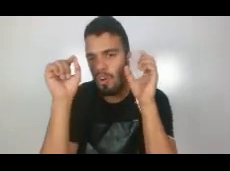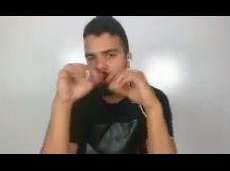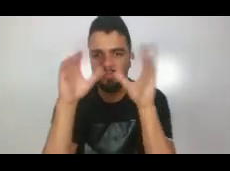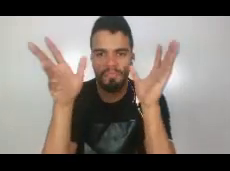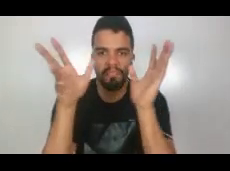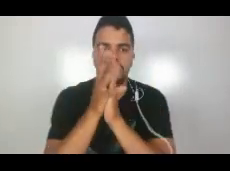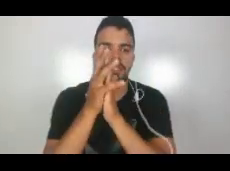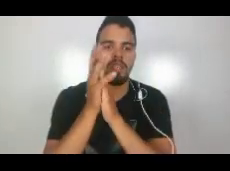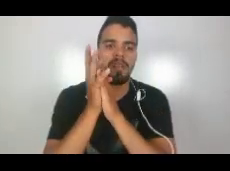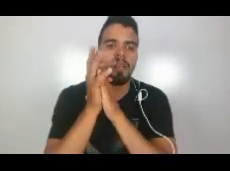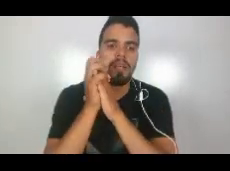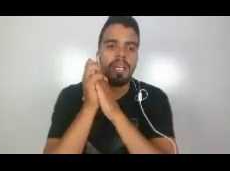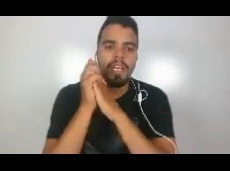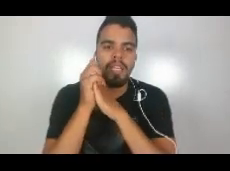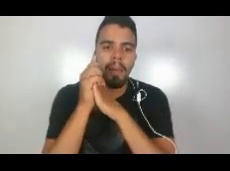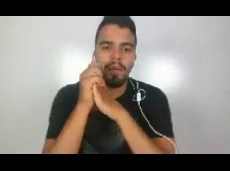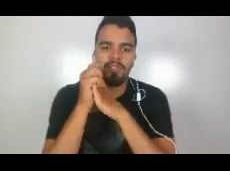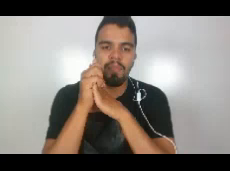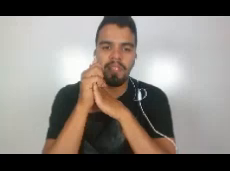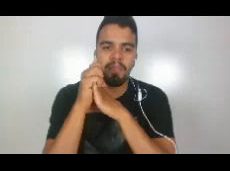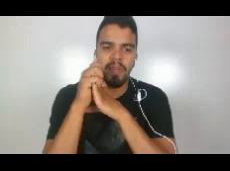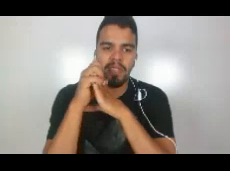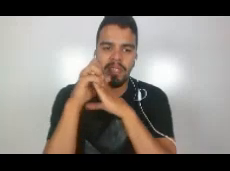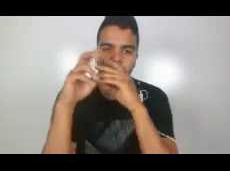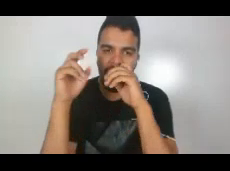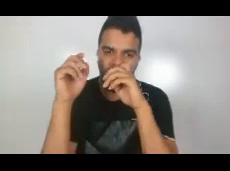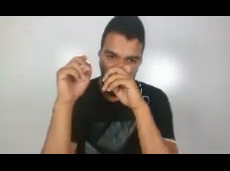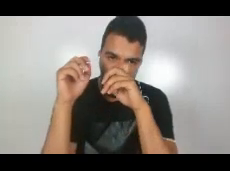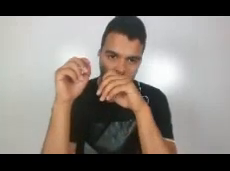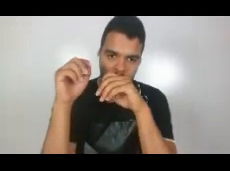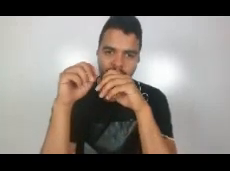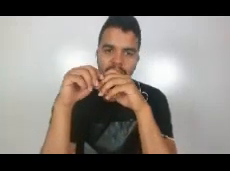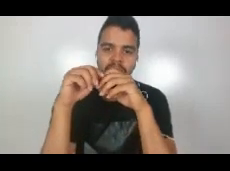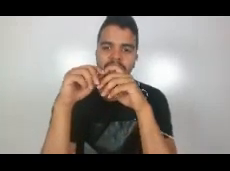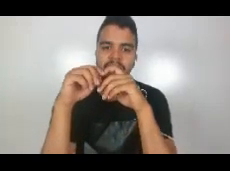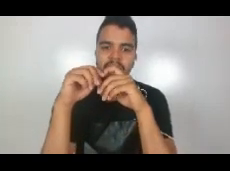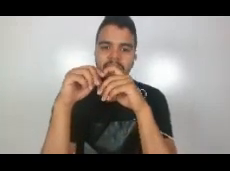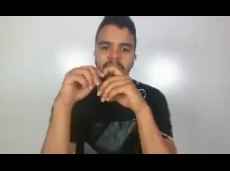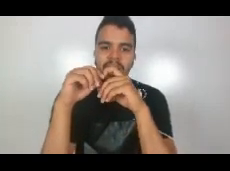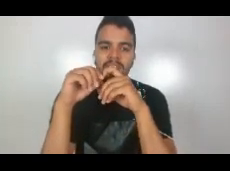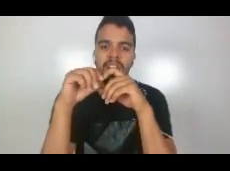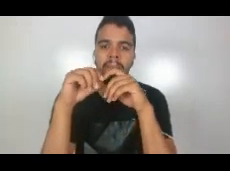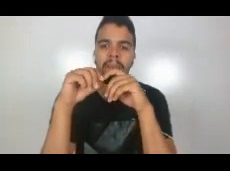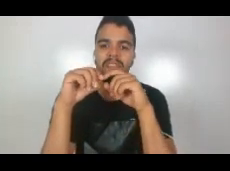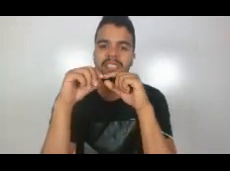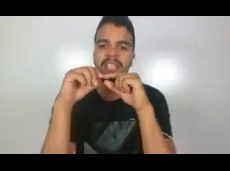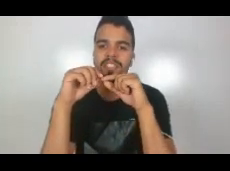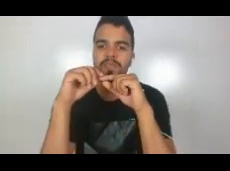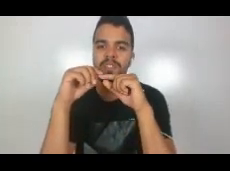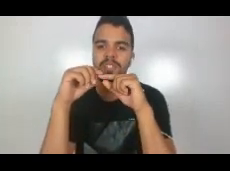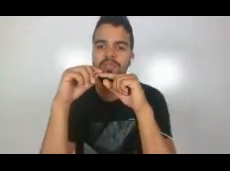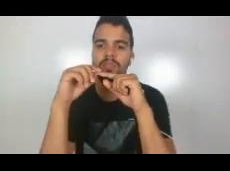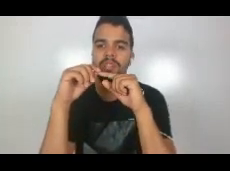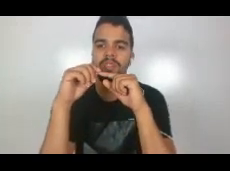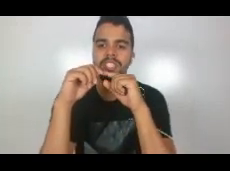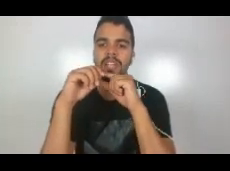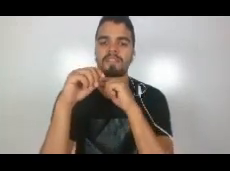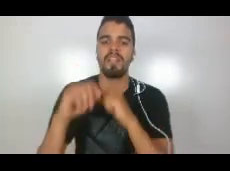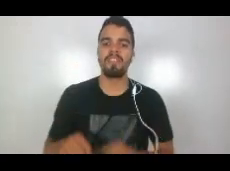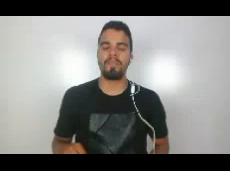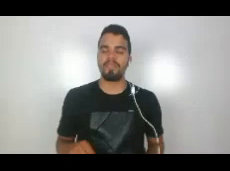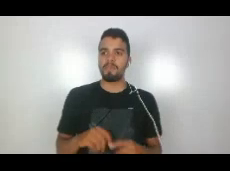o seu nome, pode ser. E após cumprir esse espaço, você deve escolher, deve escolher a privacidade do vídeo como